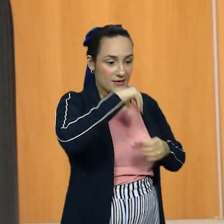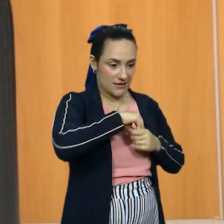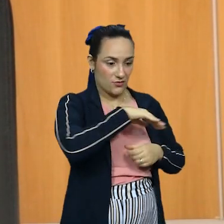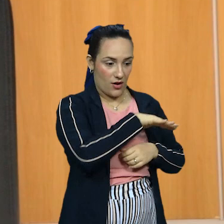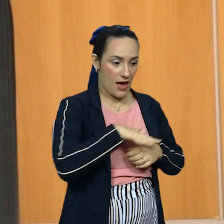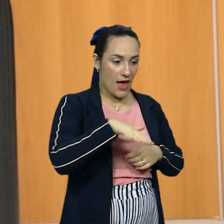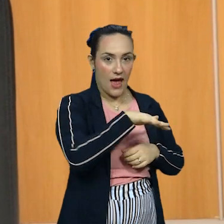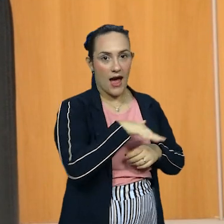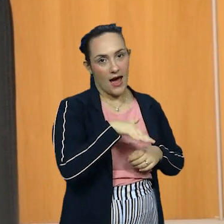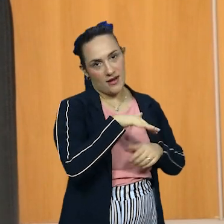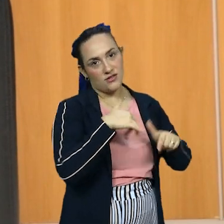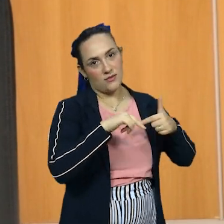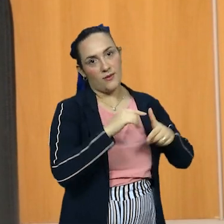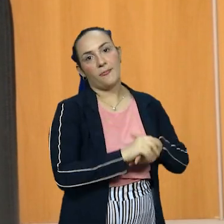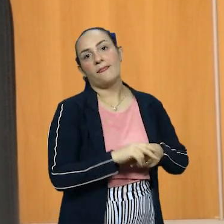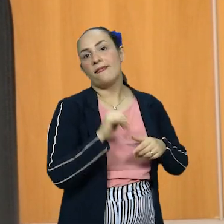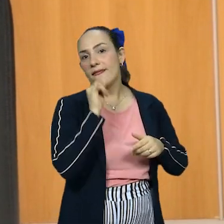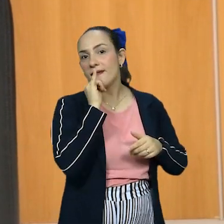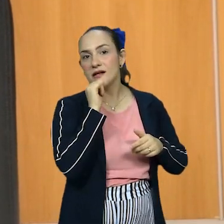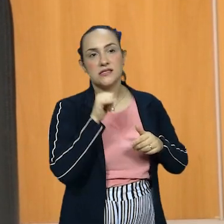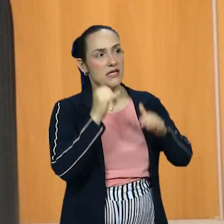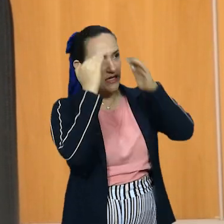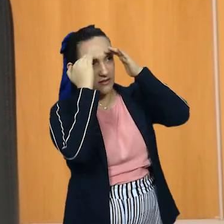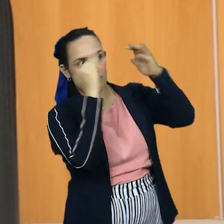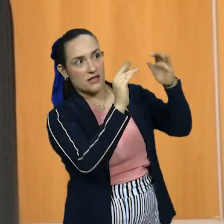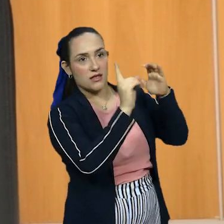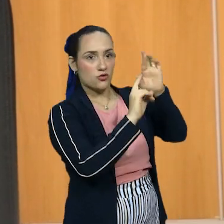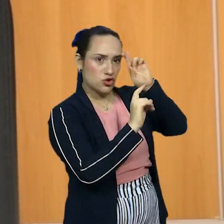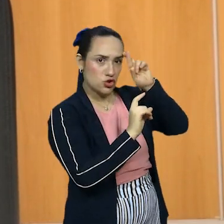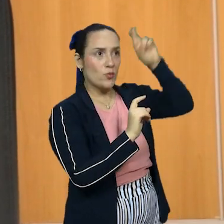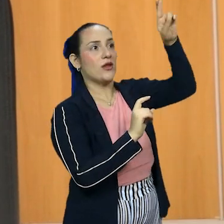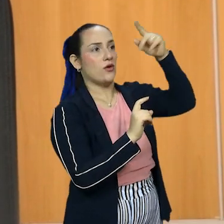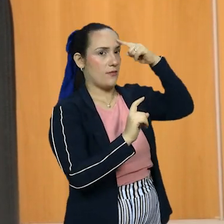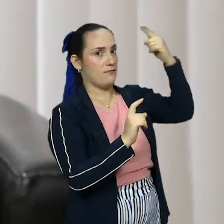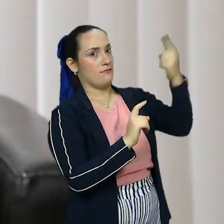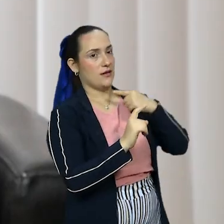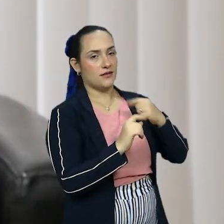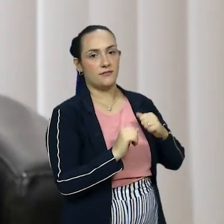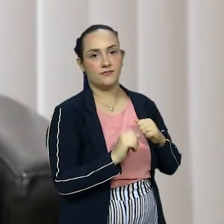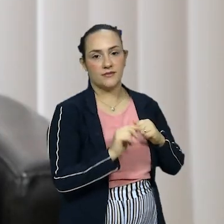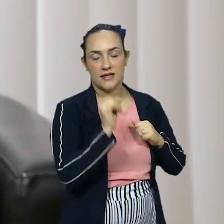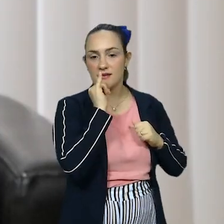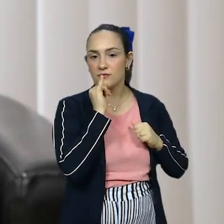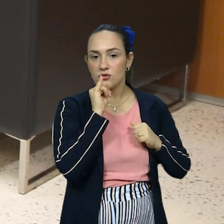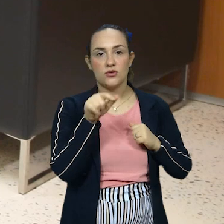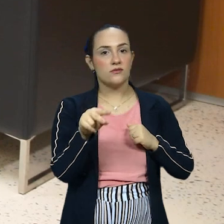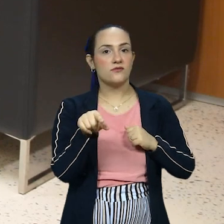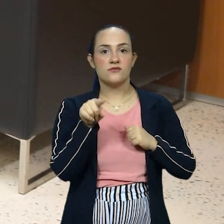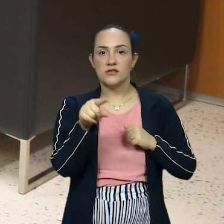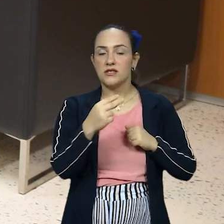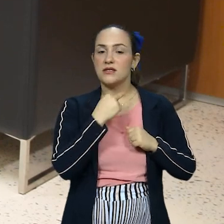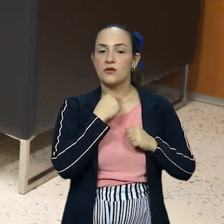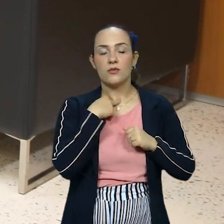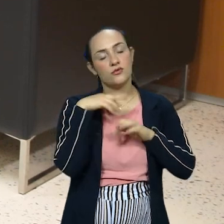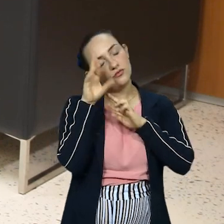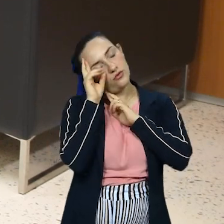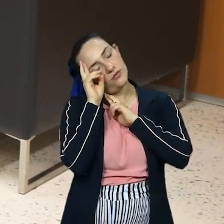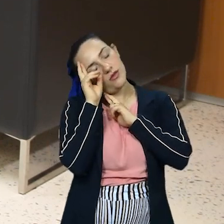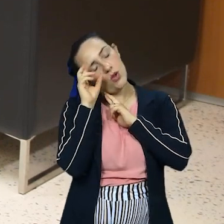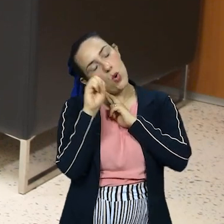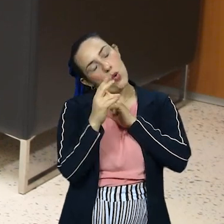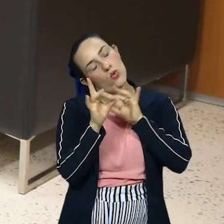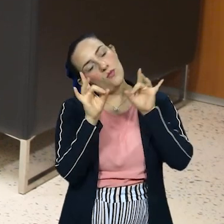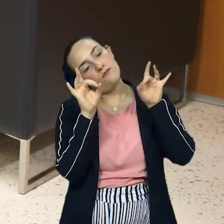militar no meio militar, como, por exemplo, uma desobediência a uma ordem superior, como dormir em serviço,